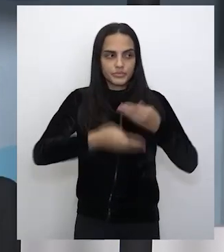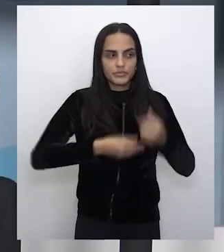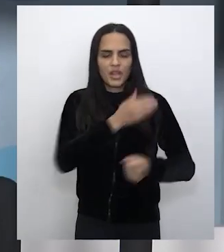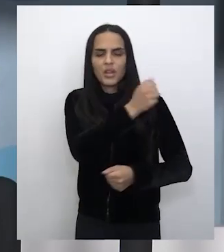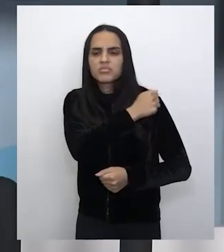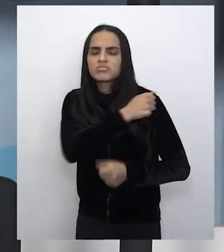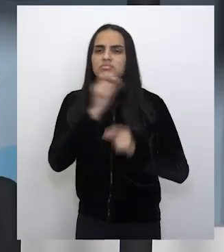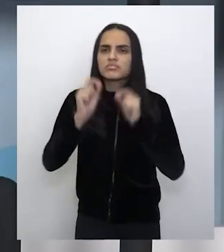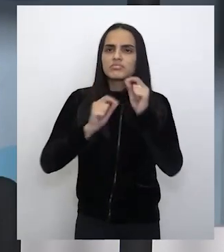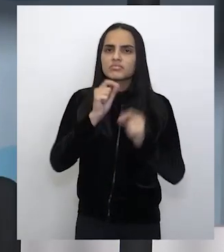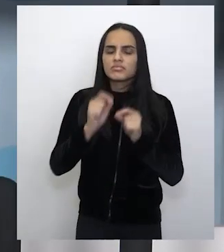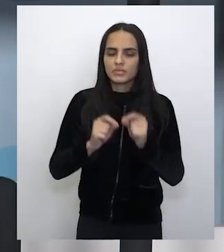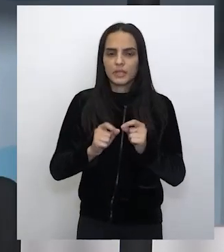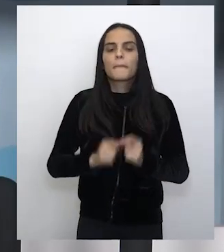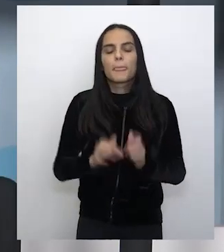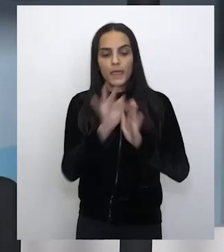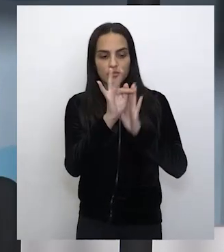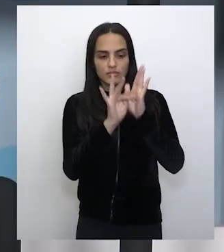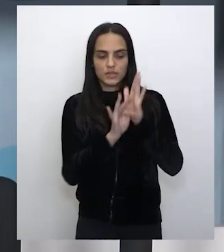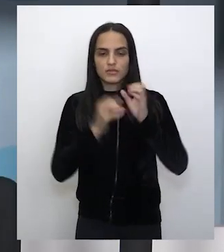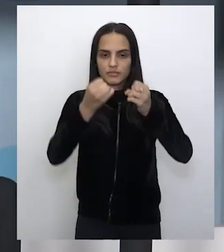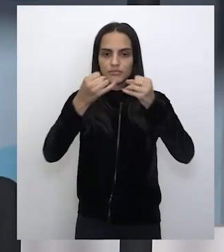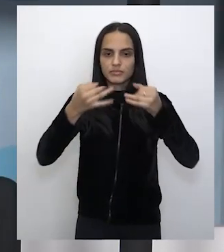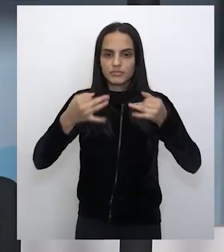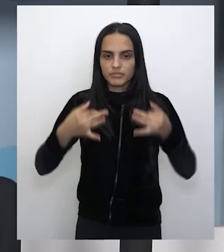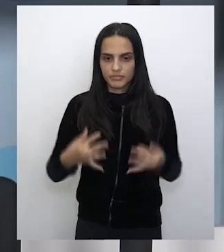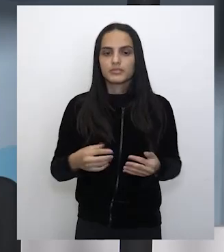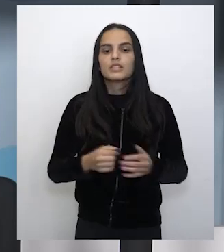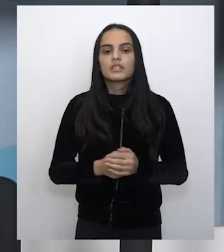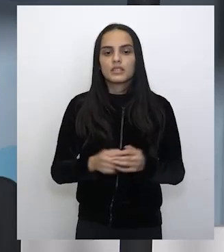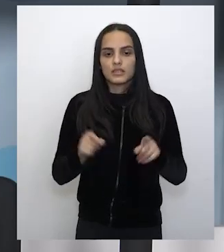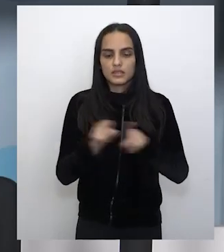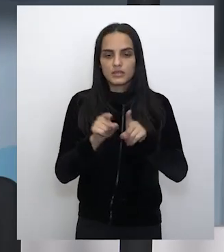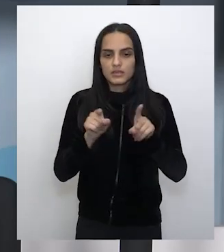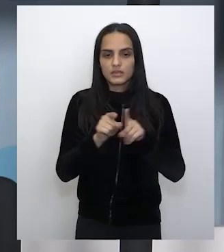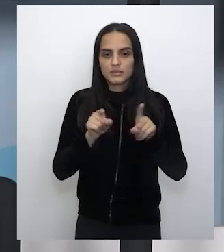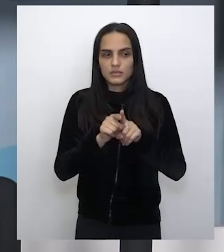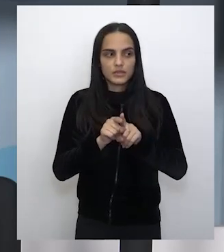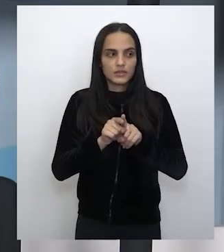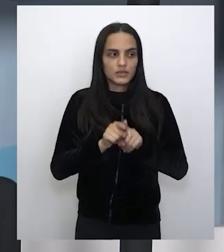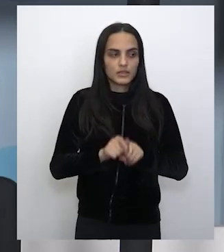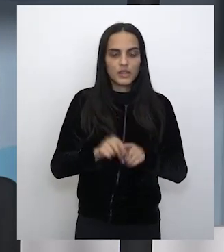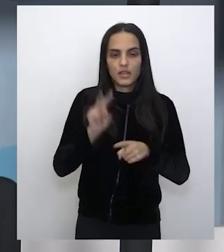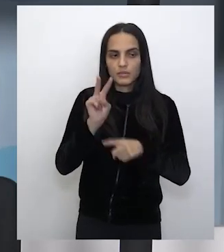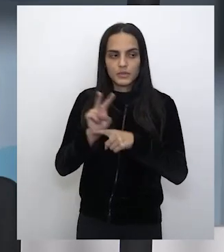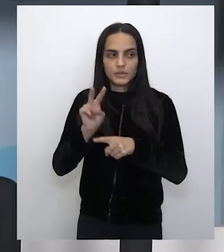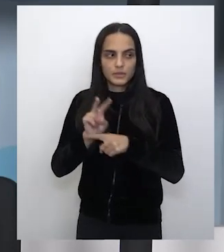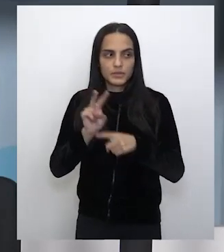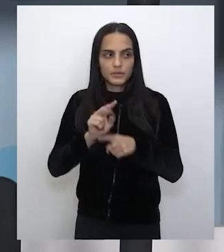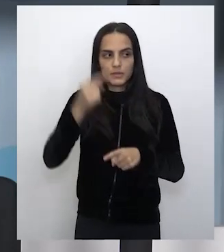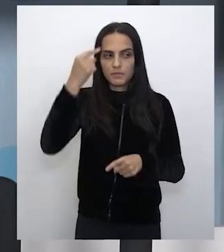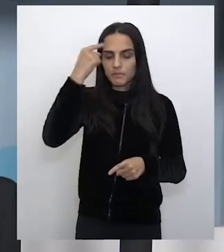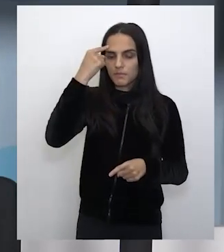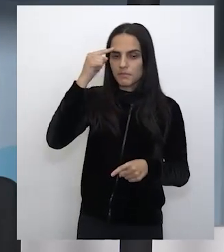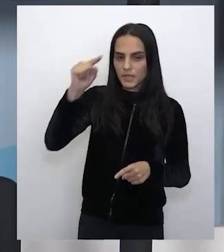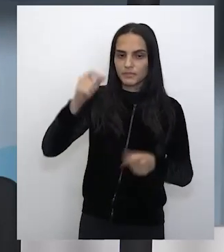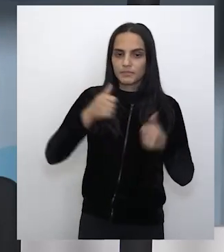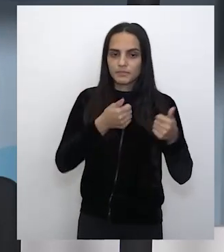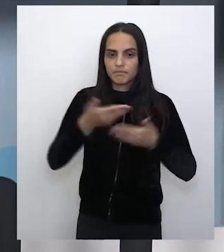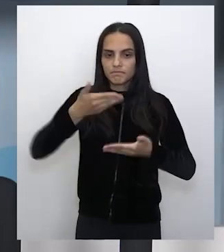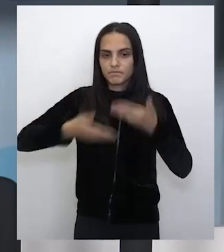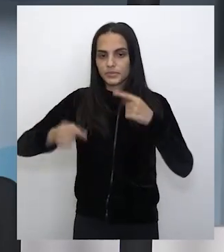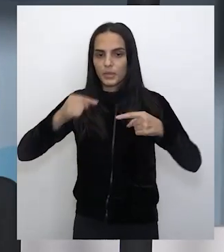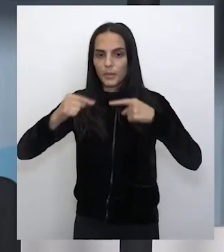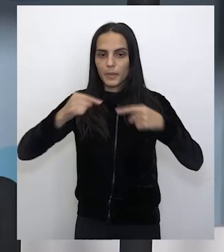Então, vai ser um texto que vai te explicar e, ao mesmo tempo, vai defender uma ideia e argumentar, tá bom? Então, a